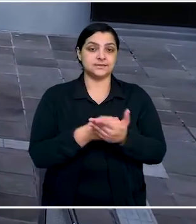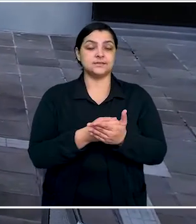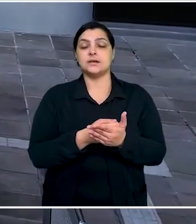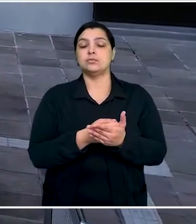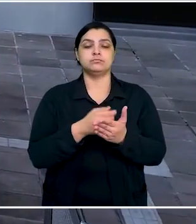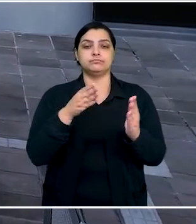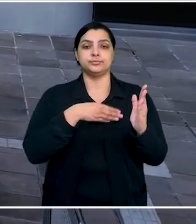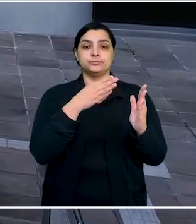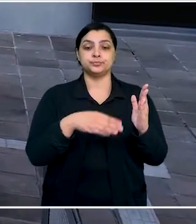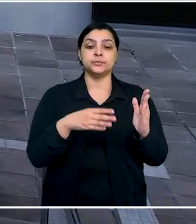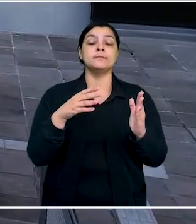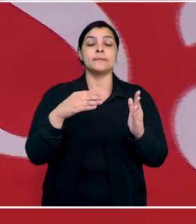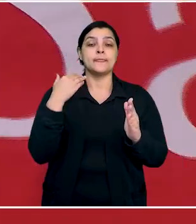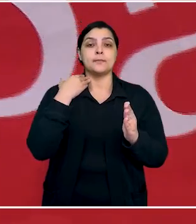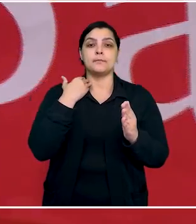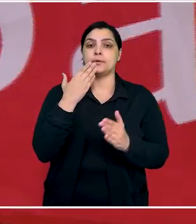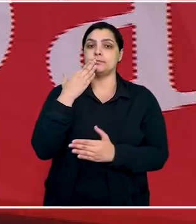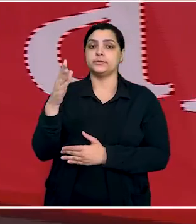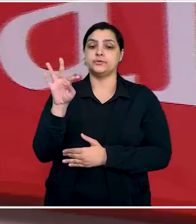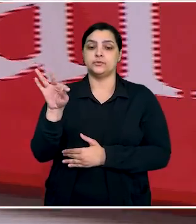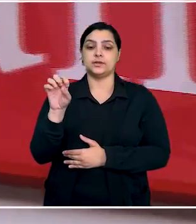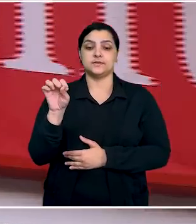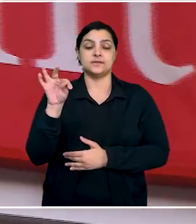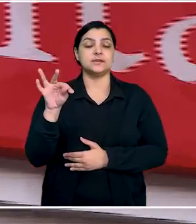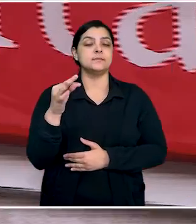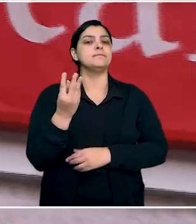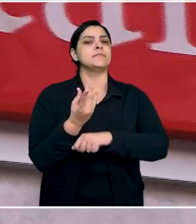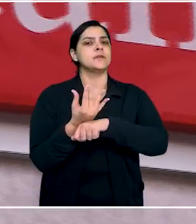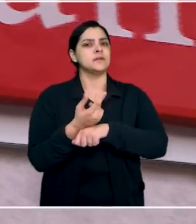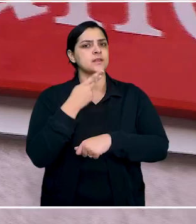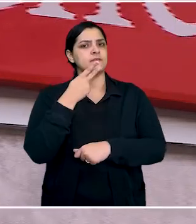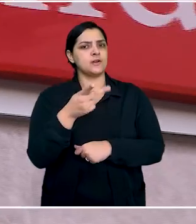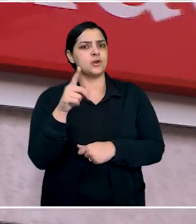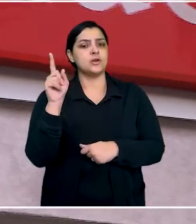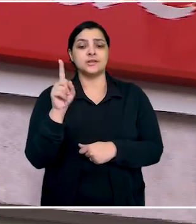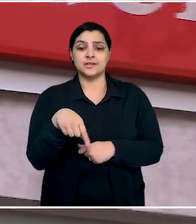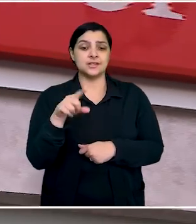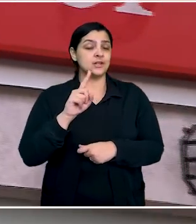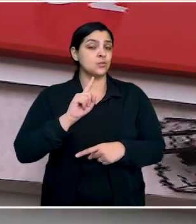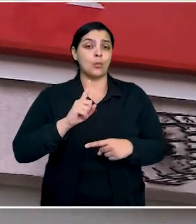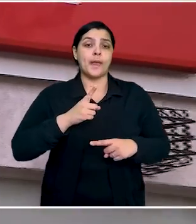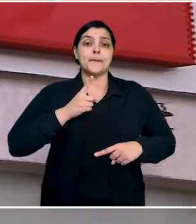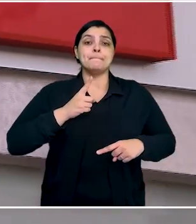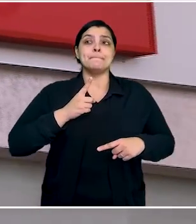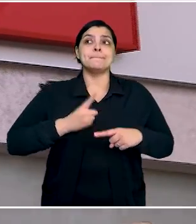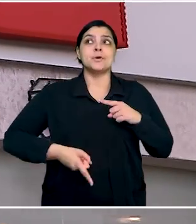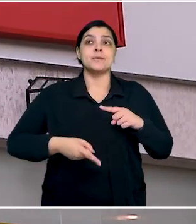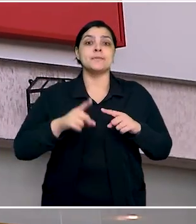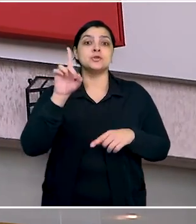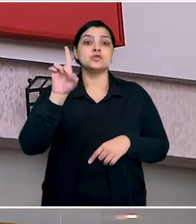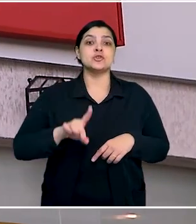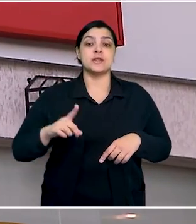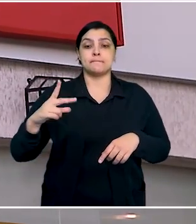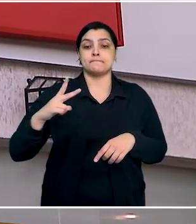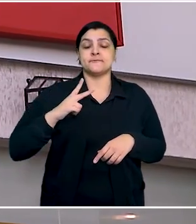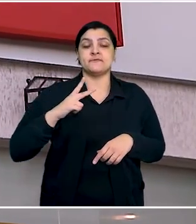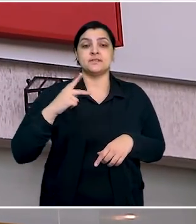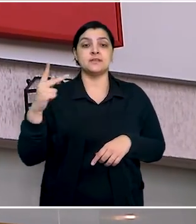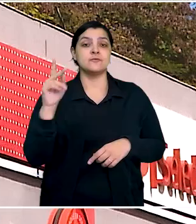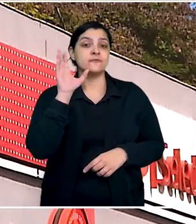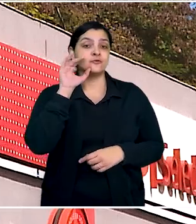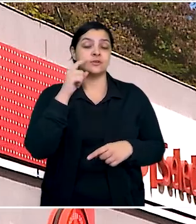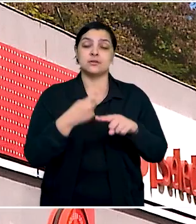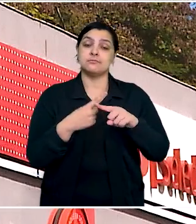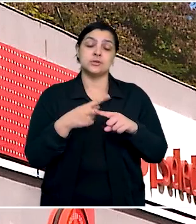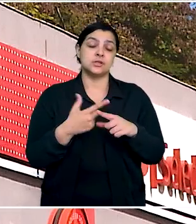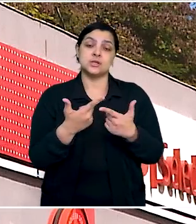banco recorreu ao TST. A instituição reforçou o argumento de que a prática não violaria o direito à privacidade do